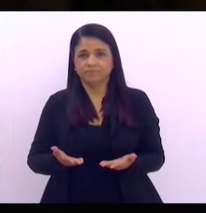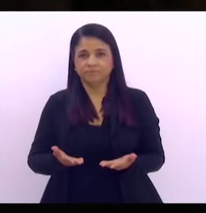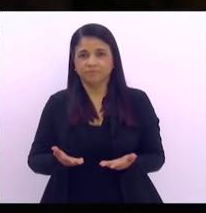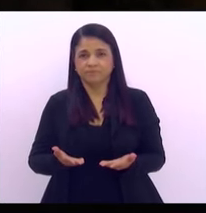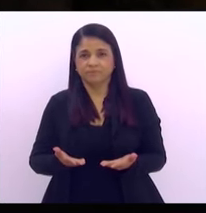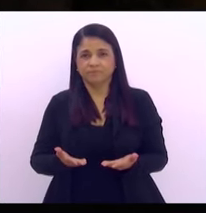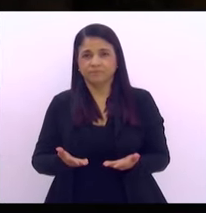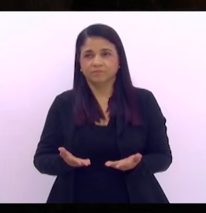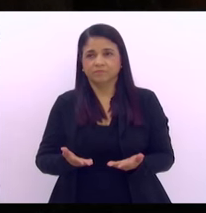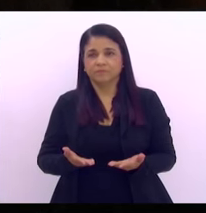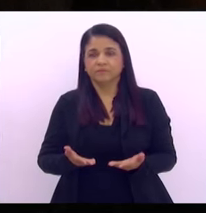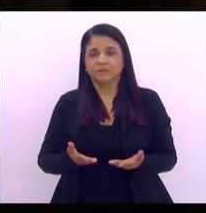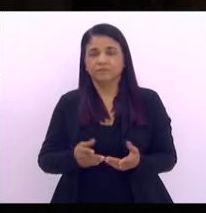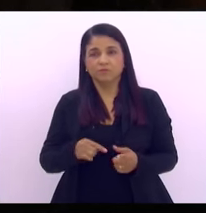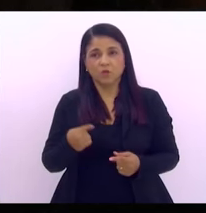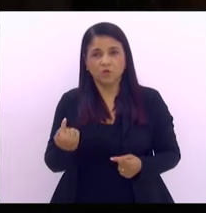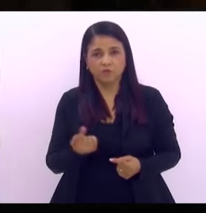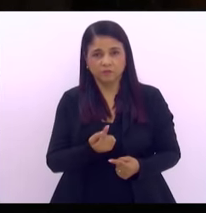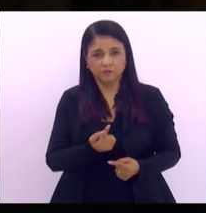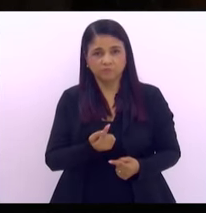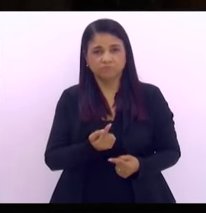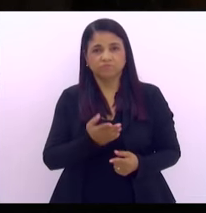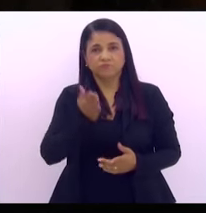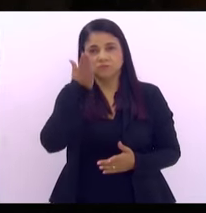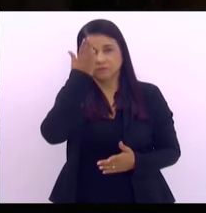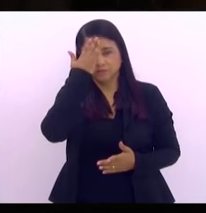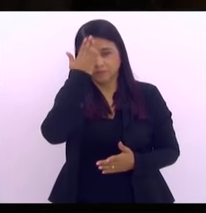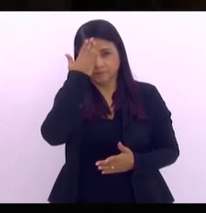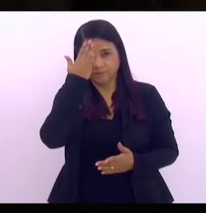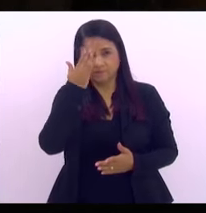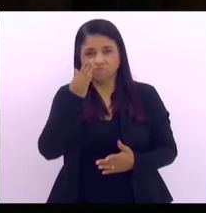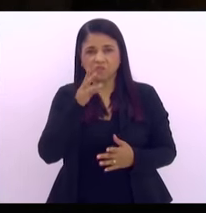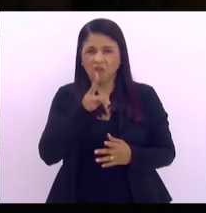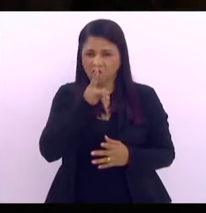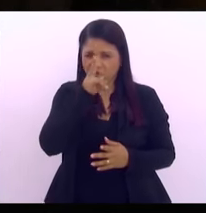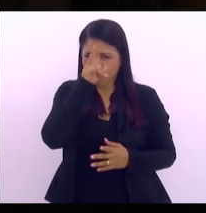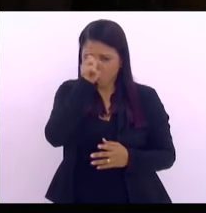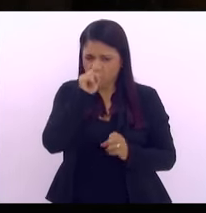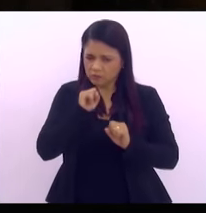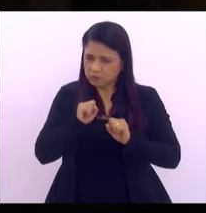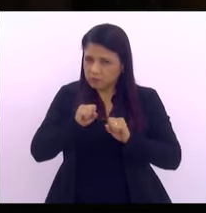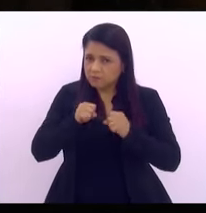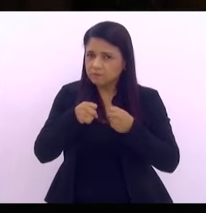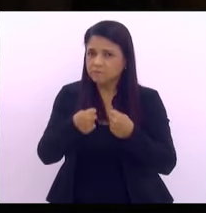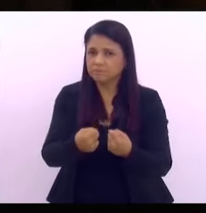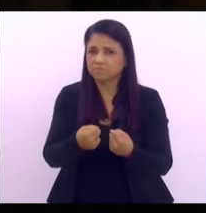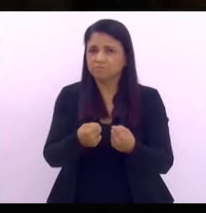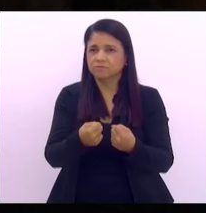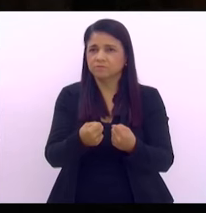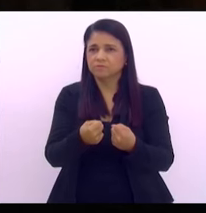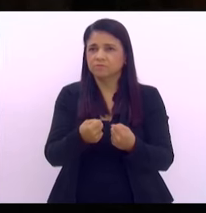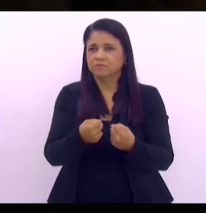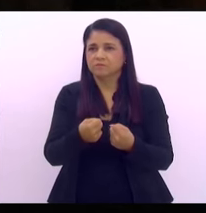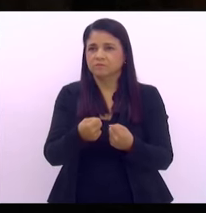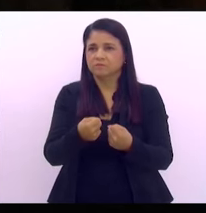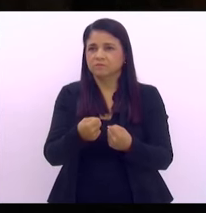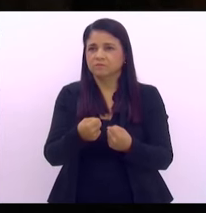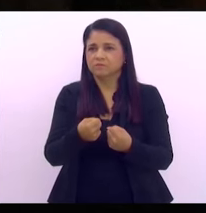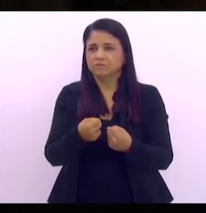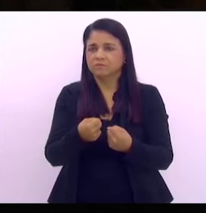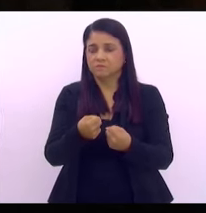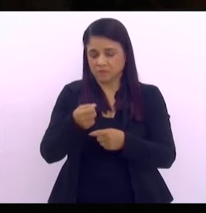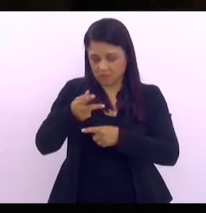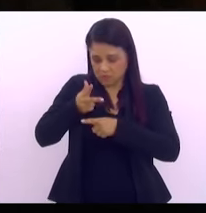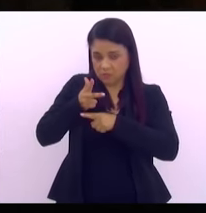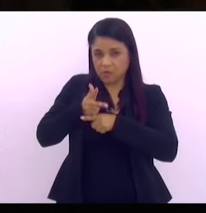para quem, como nós, já fomos fortes defensores das câmaras nos